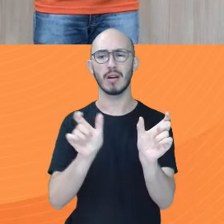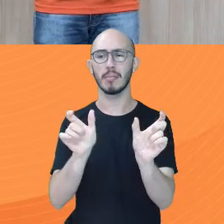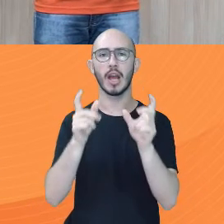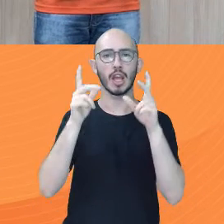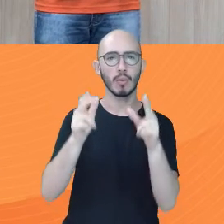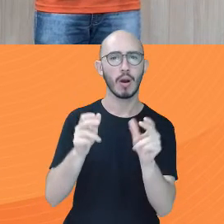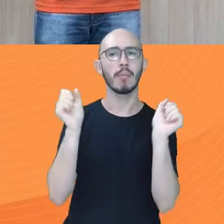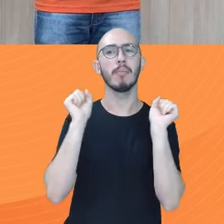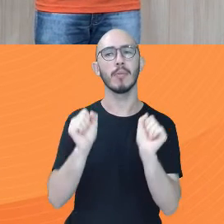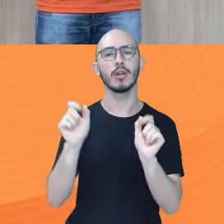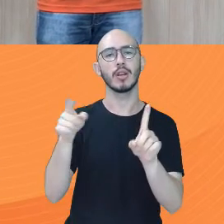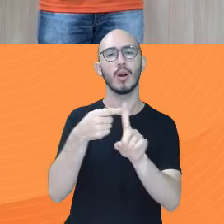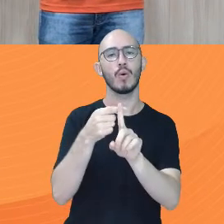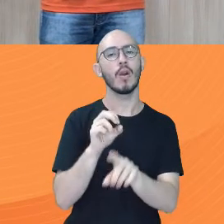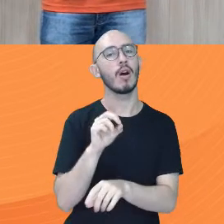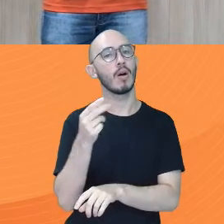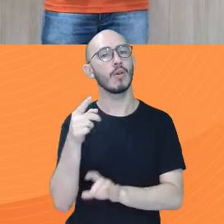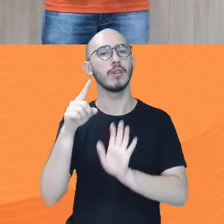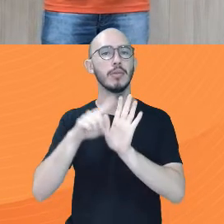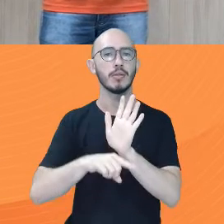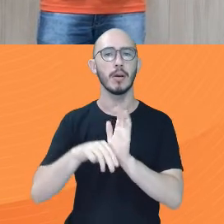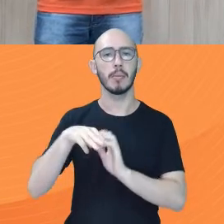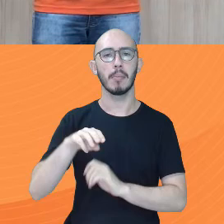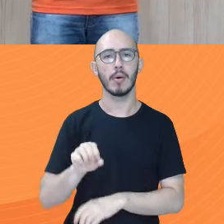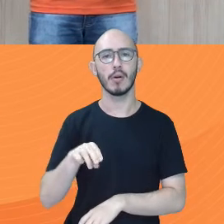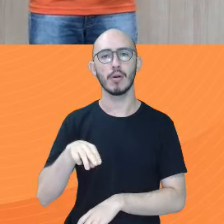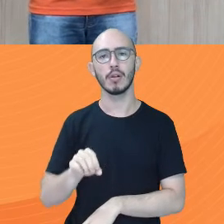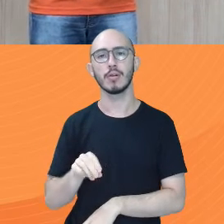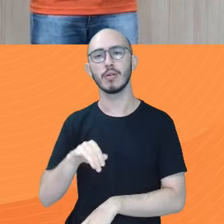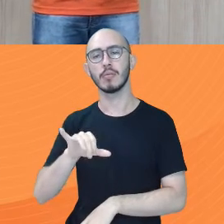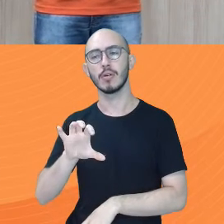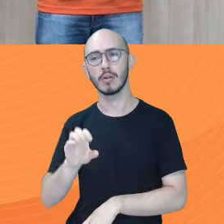os monômios semelhantes, que a gente tem, em